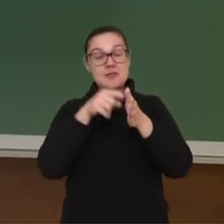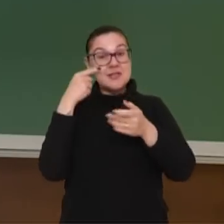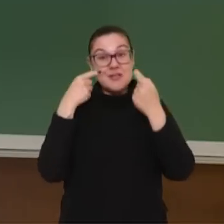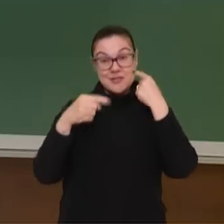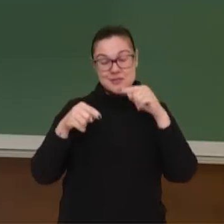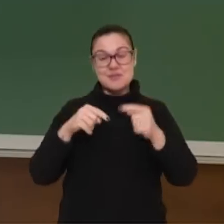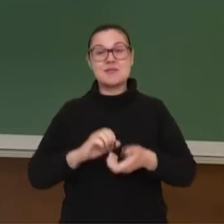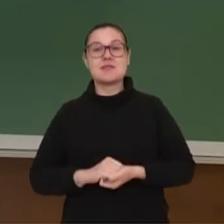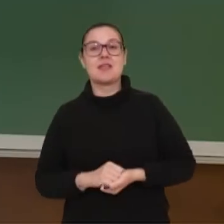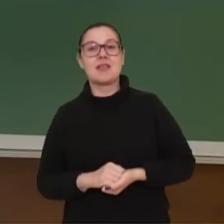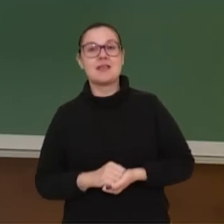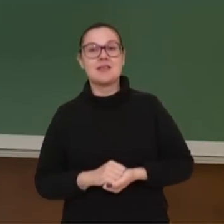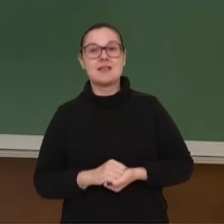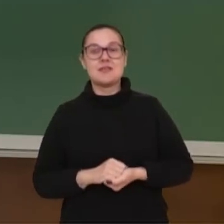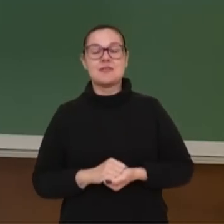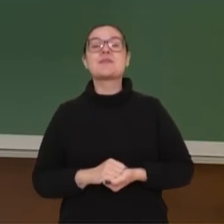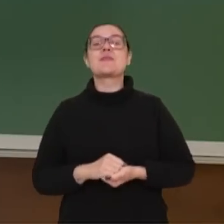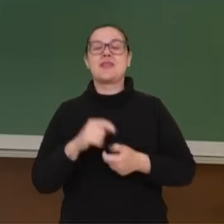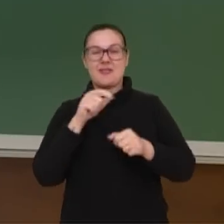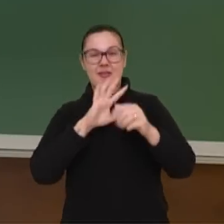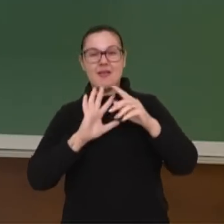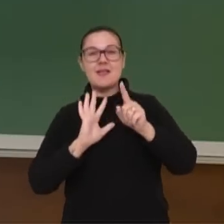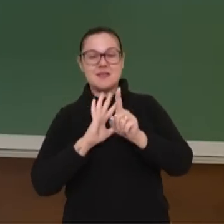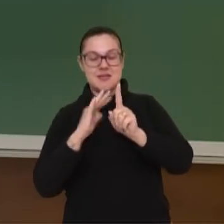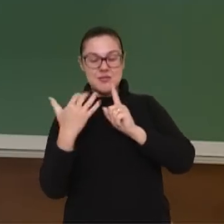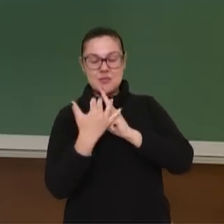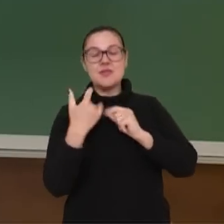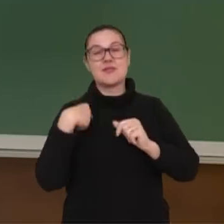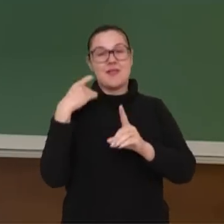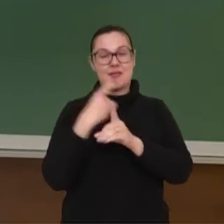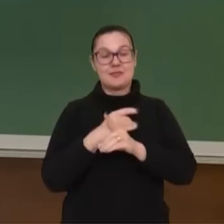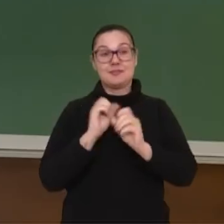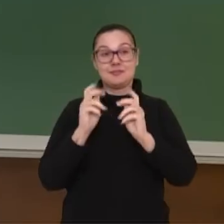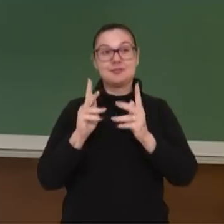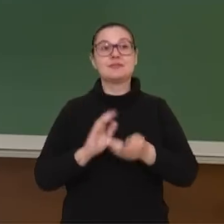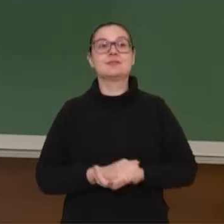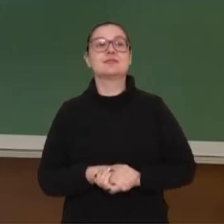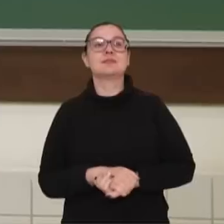aí nas mídias que vocês têm acesso, ok?